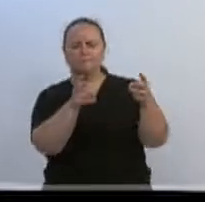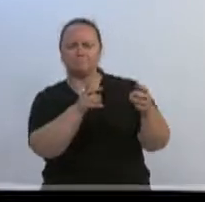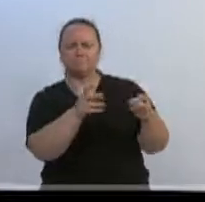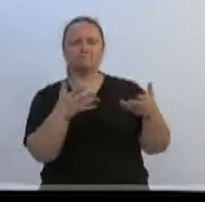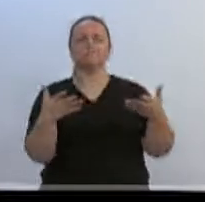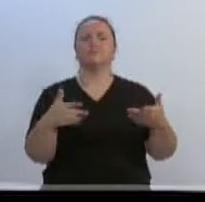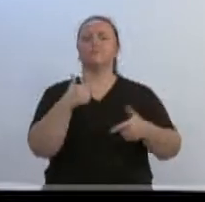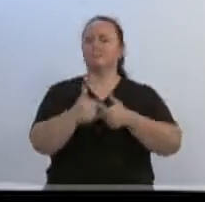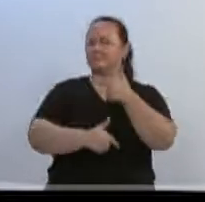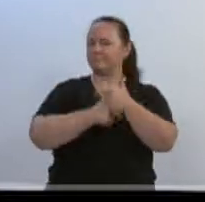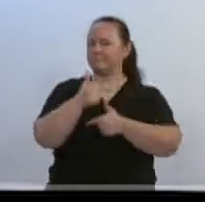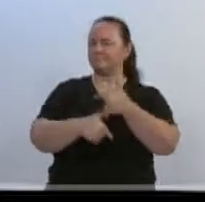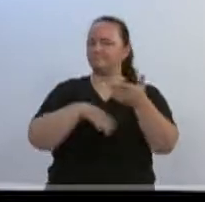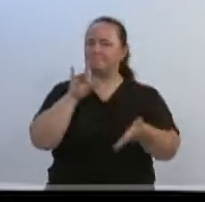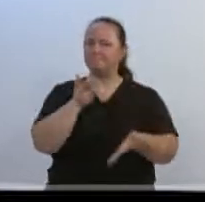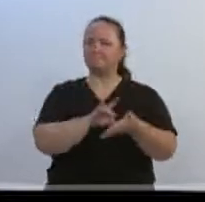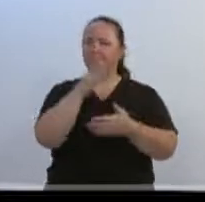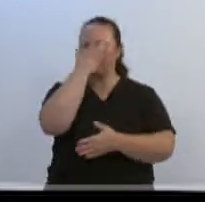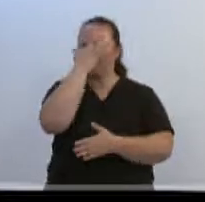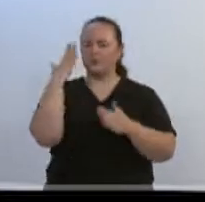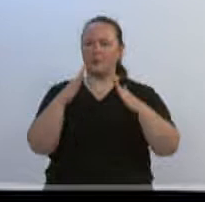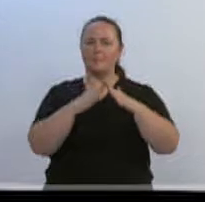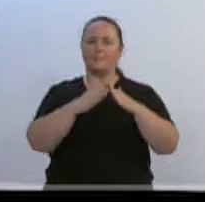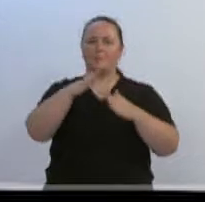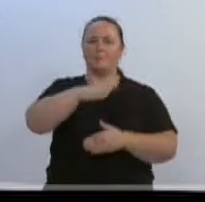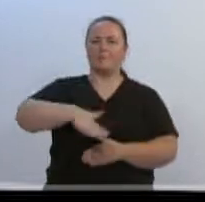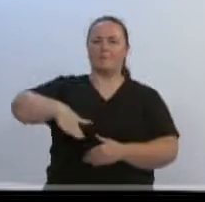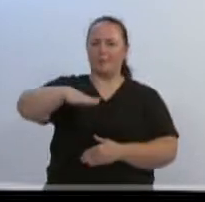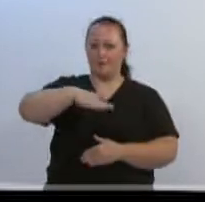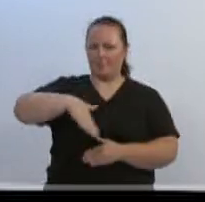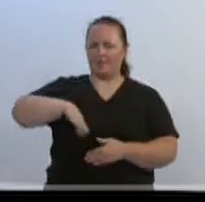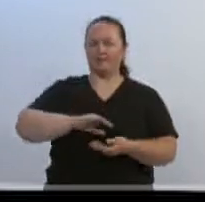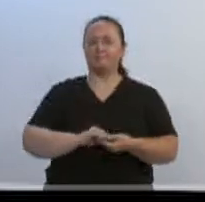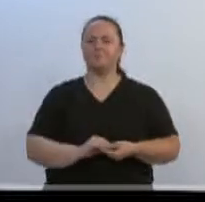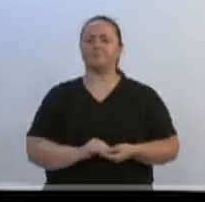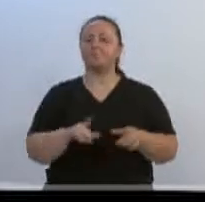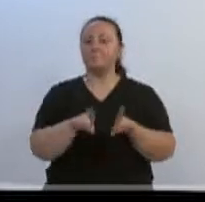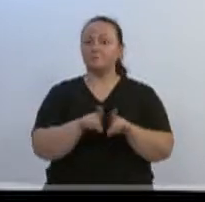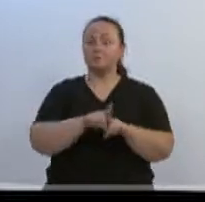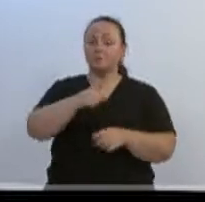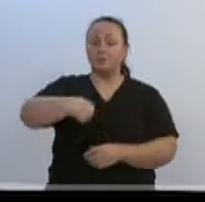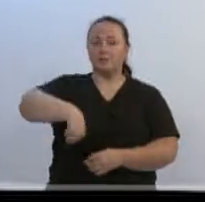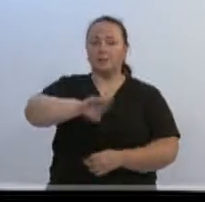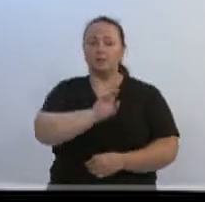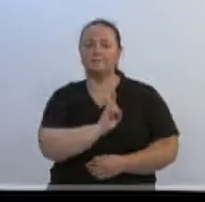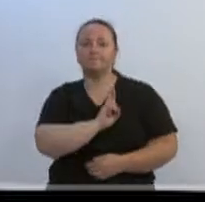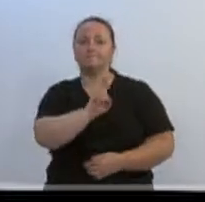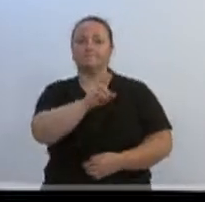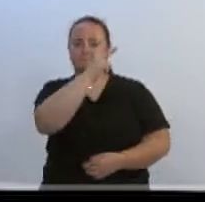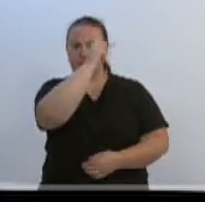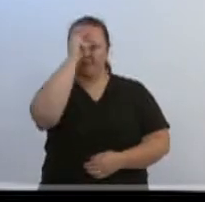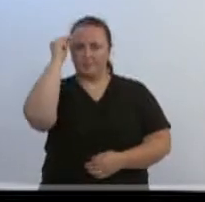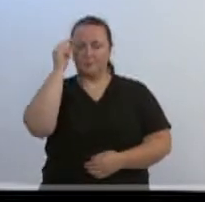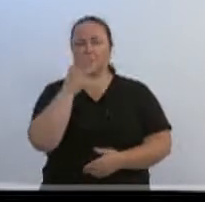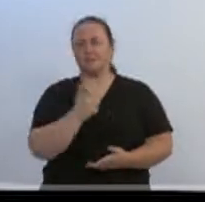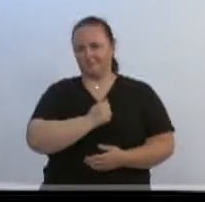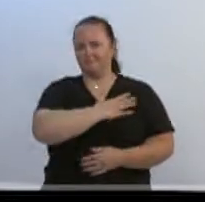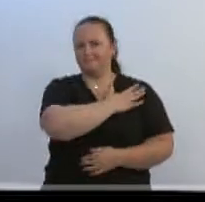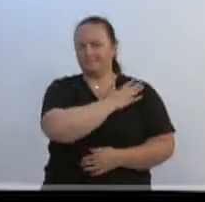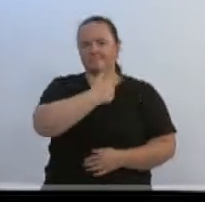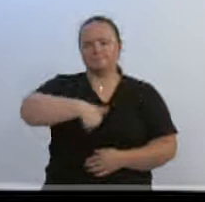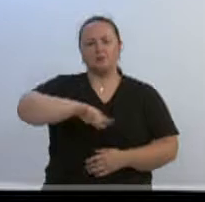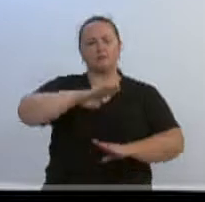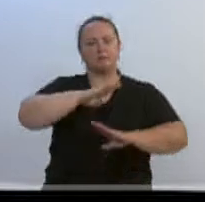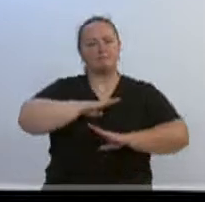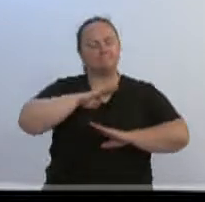realmente irá exibir a querer aquela região e nós que estivemos também representando o prefeito municipal podemos dizer da nossa satisfação